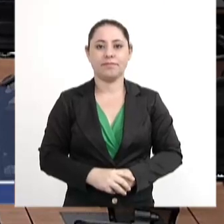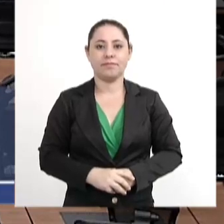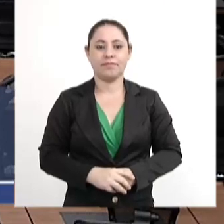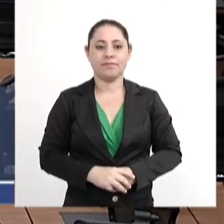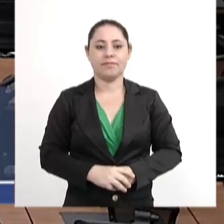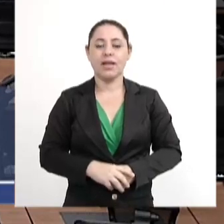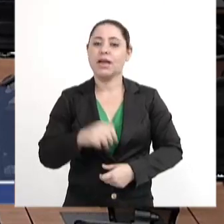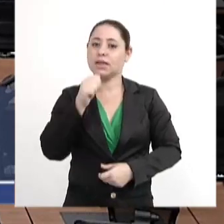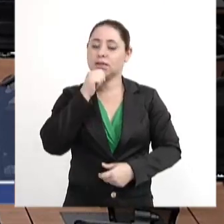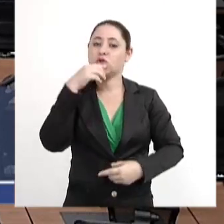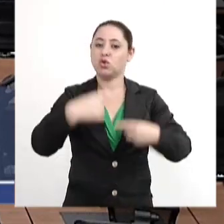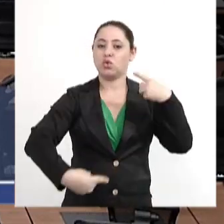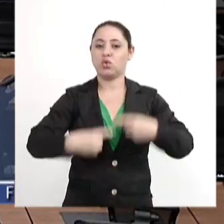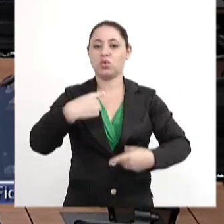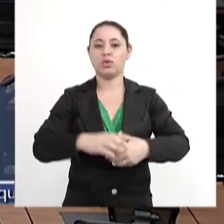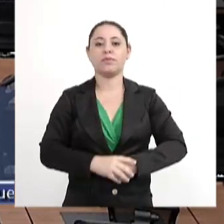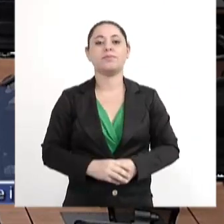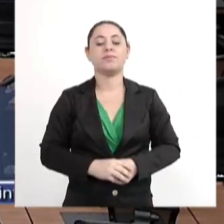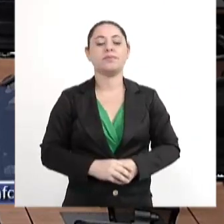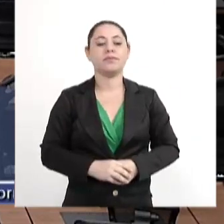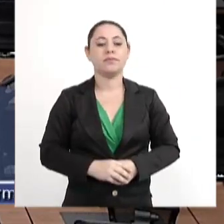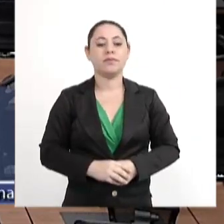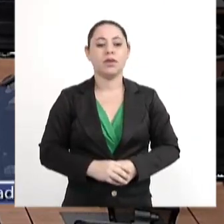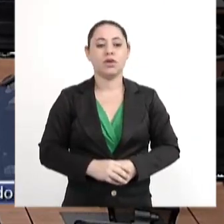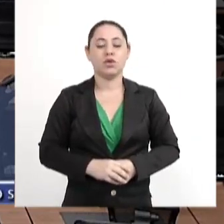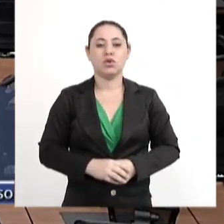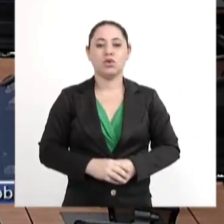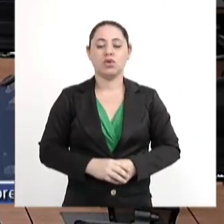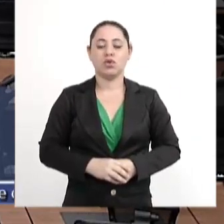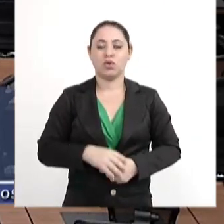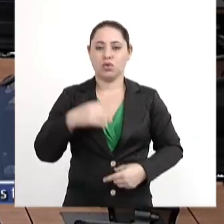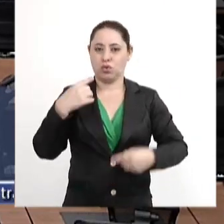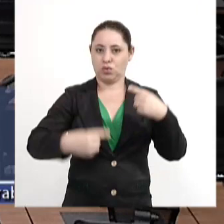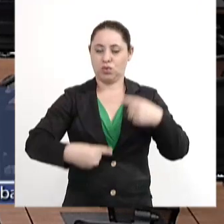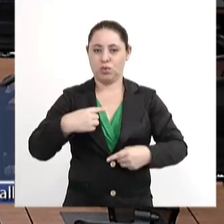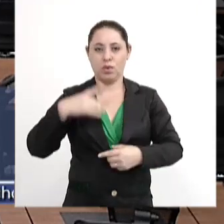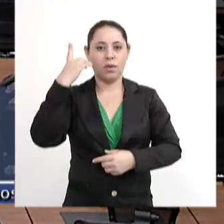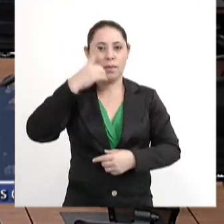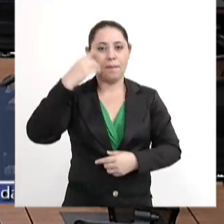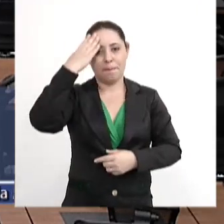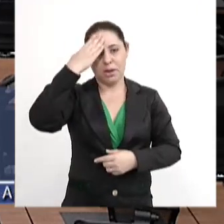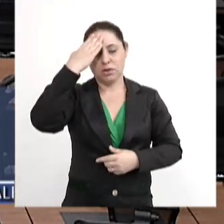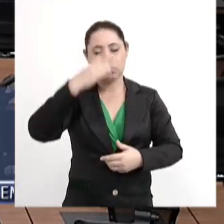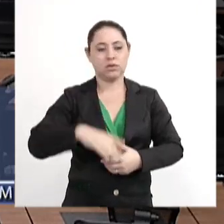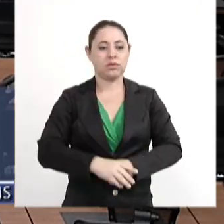Ainda em discussão, para discutir, o ilustre deputado Barbosinha.